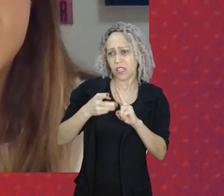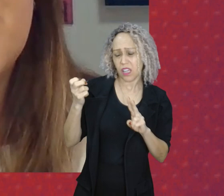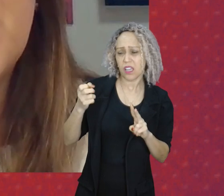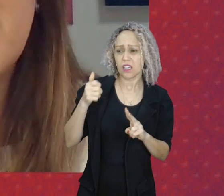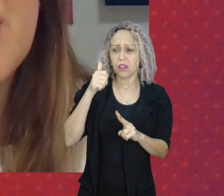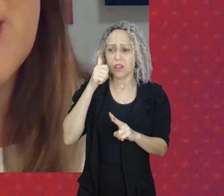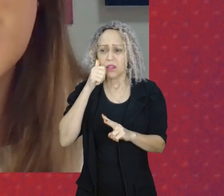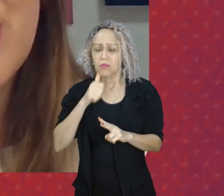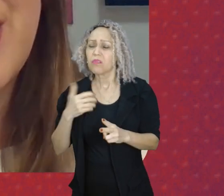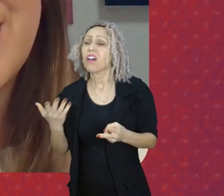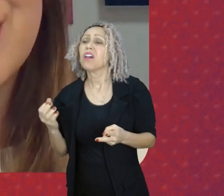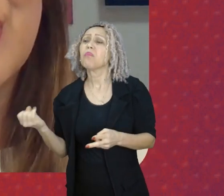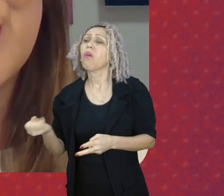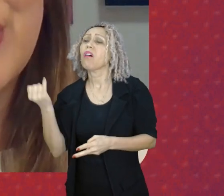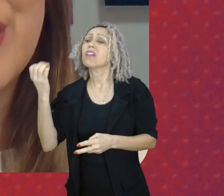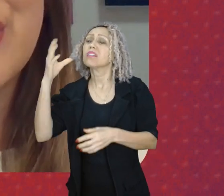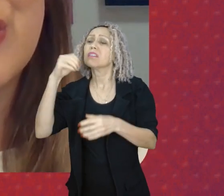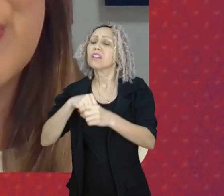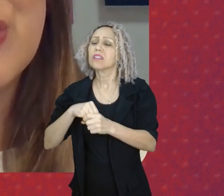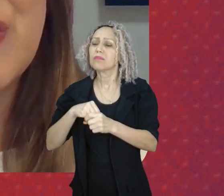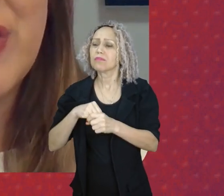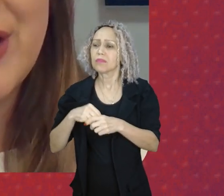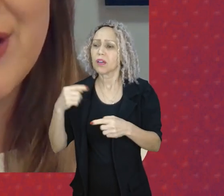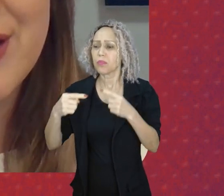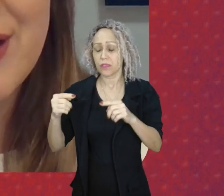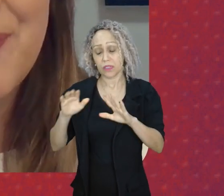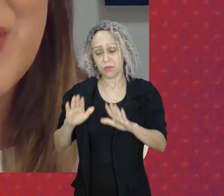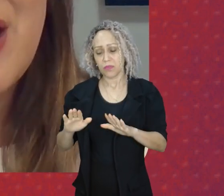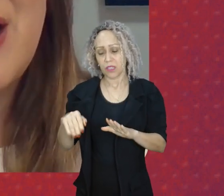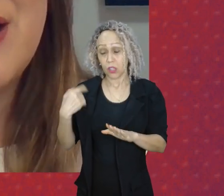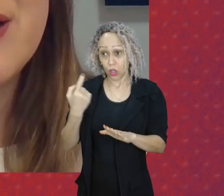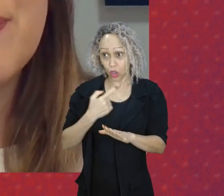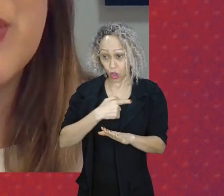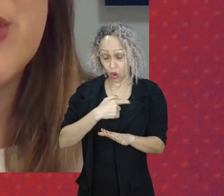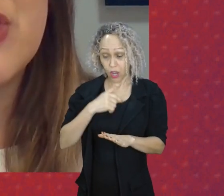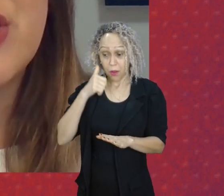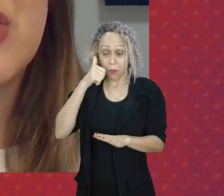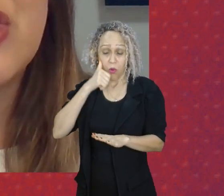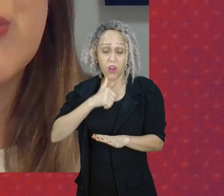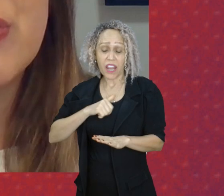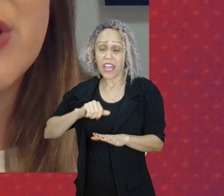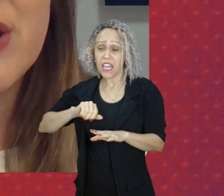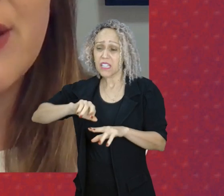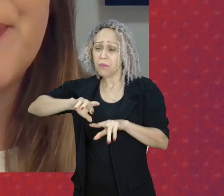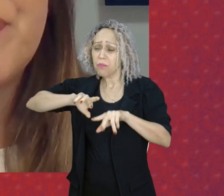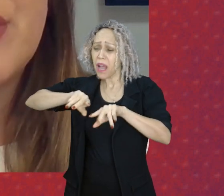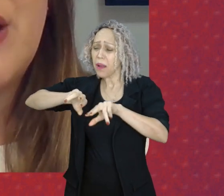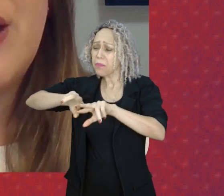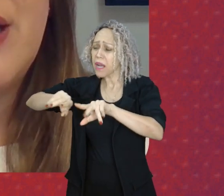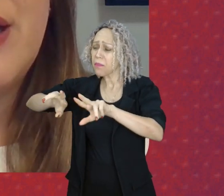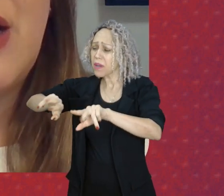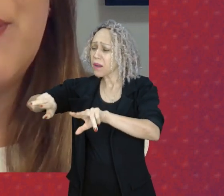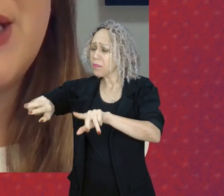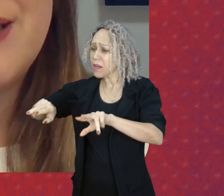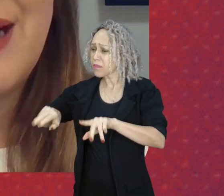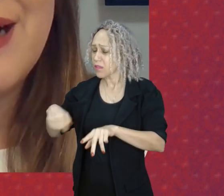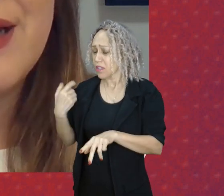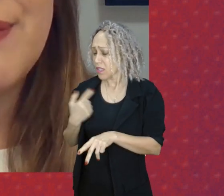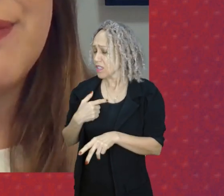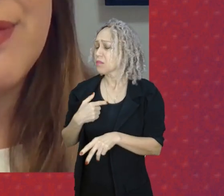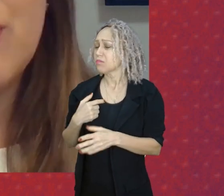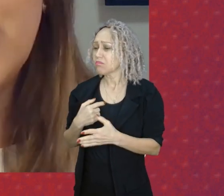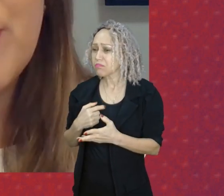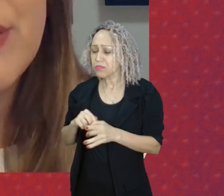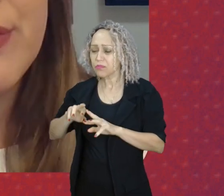de mulheres... Porque as mulheres, nós somos diversas, né? Além de ser importante que a gente consiga